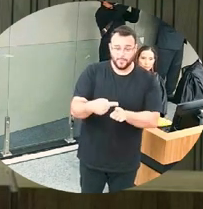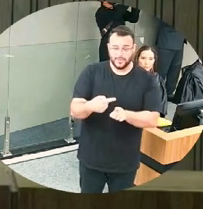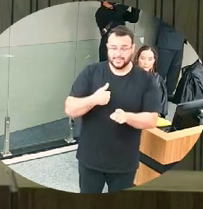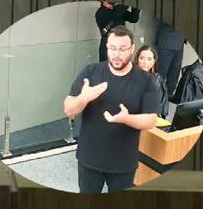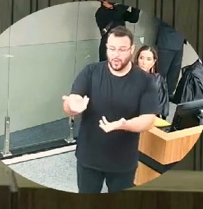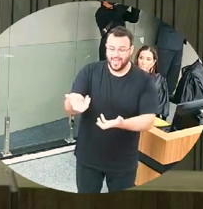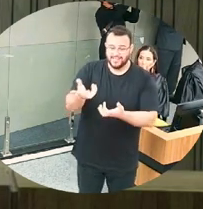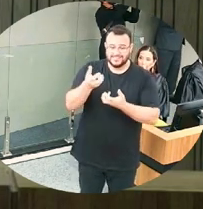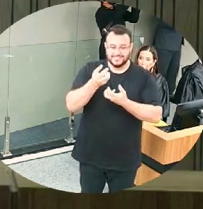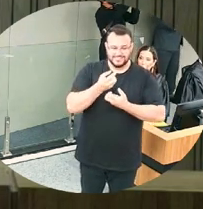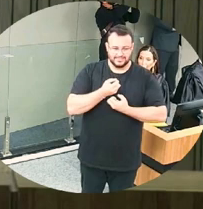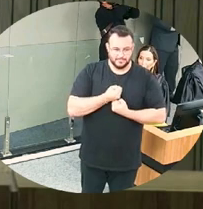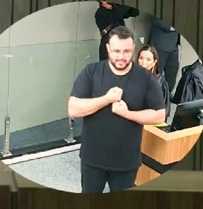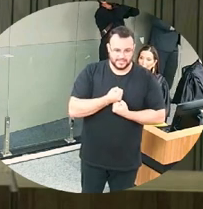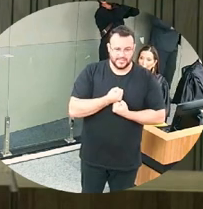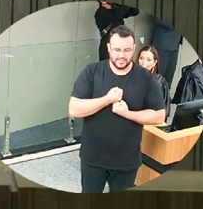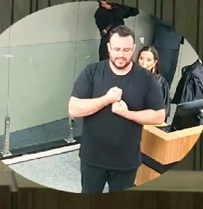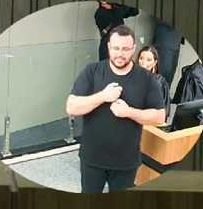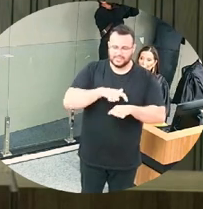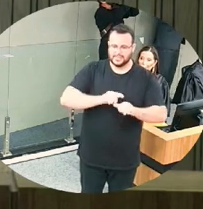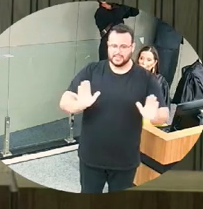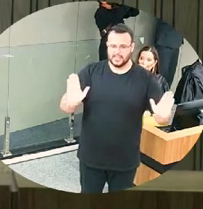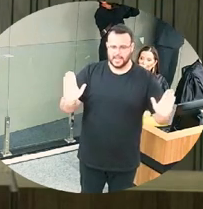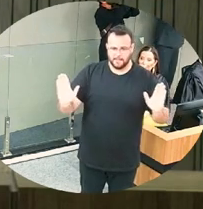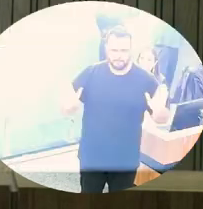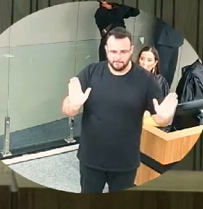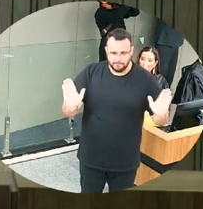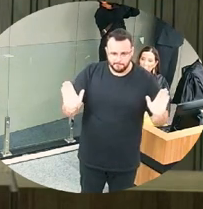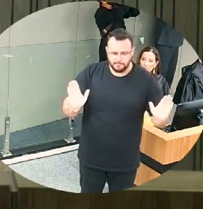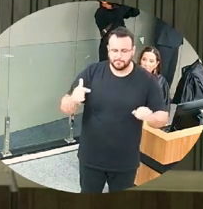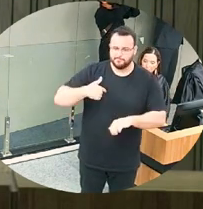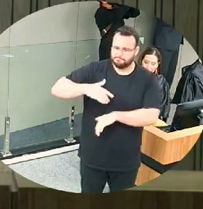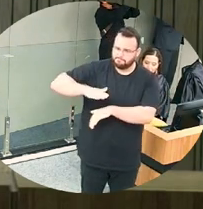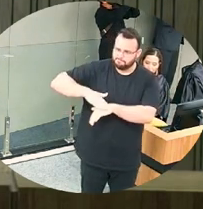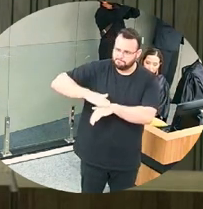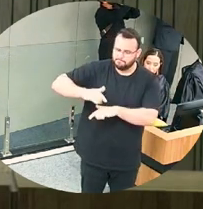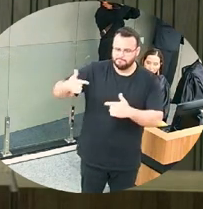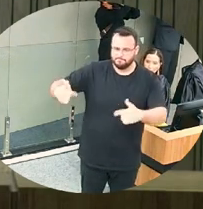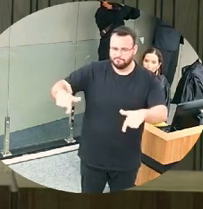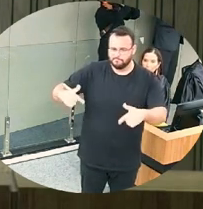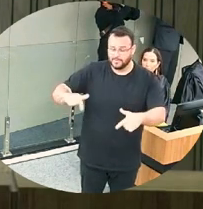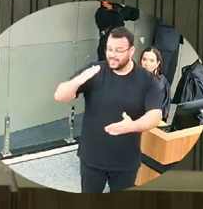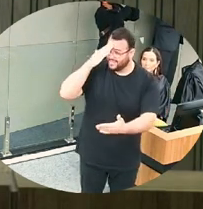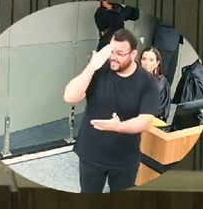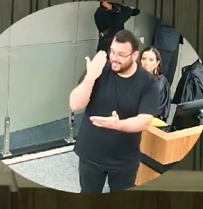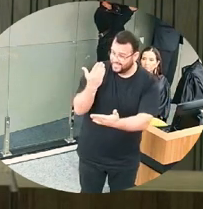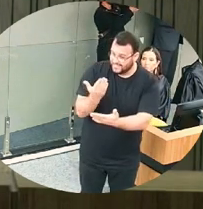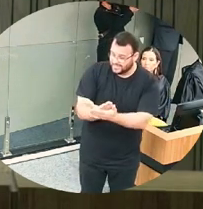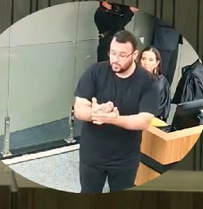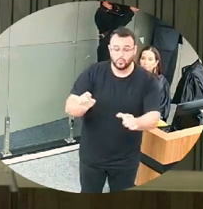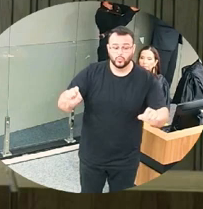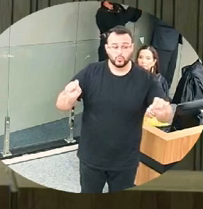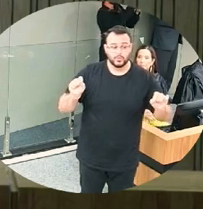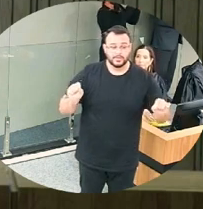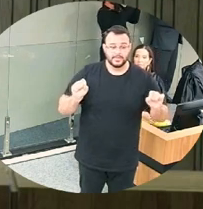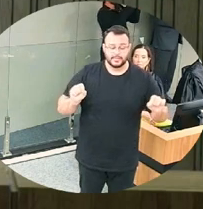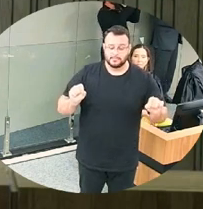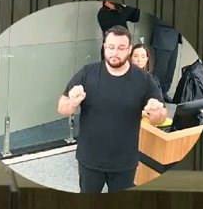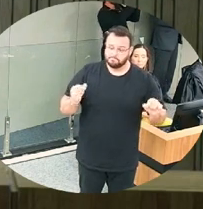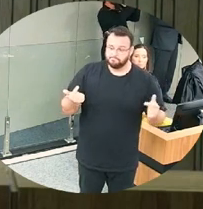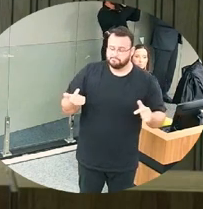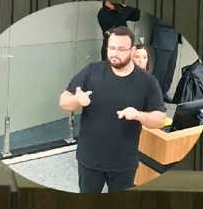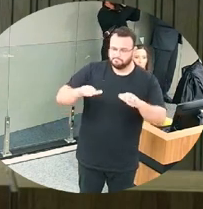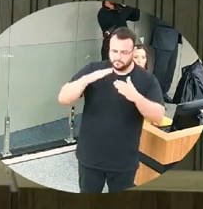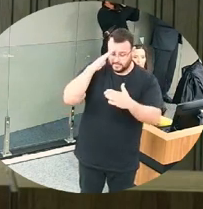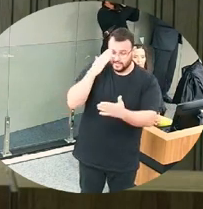recebi e temporariamente para exercer na confiança né a função e